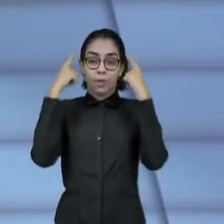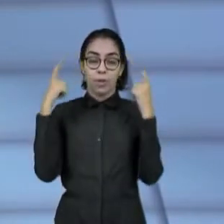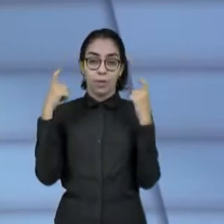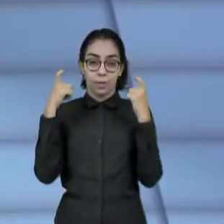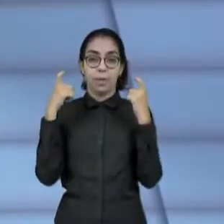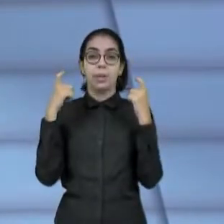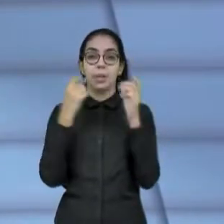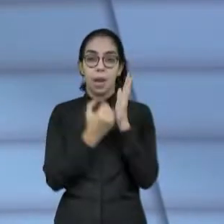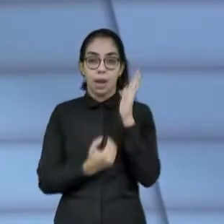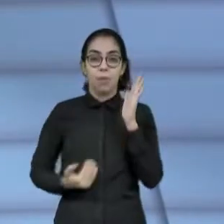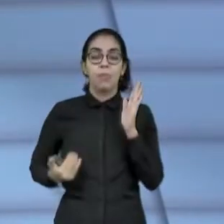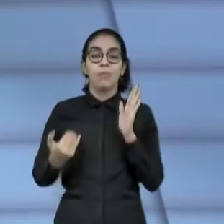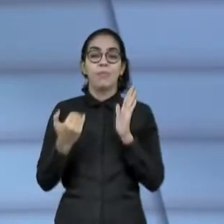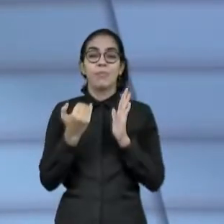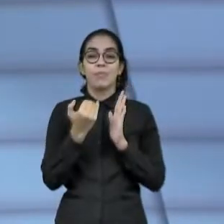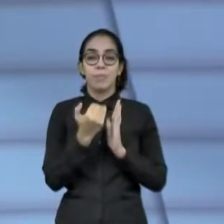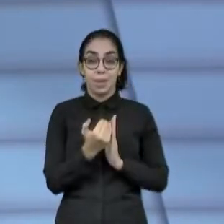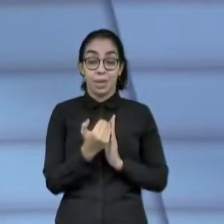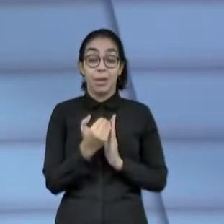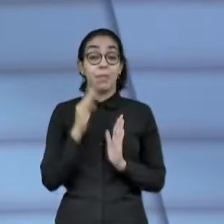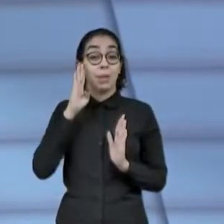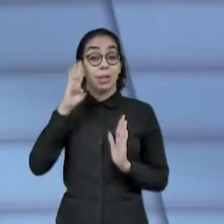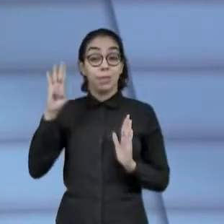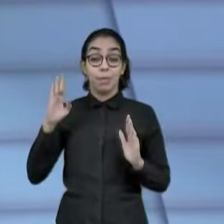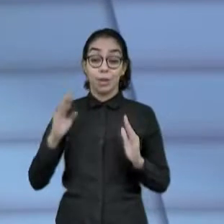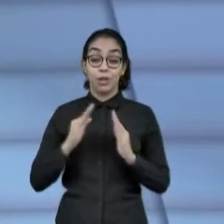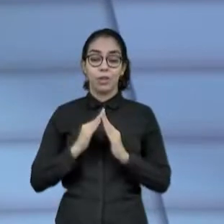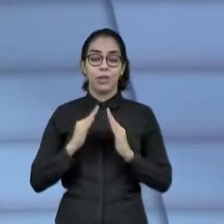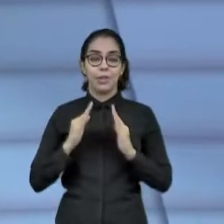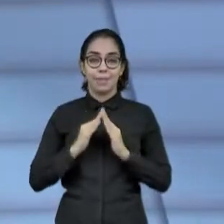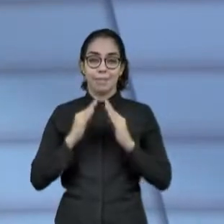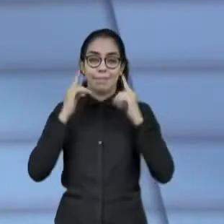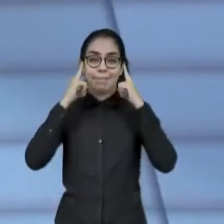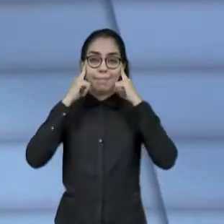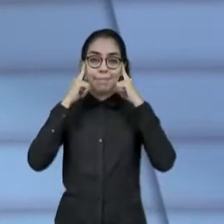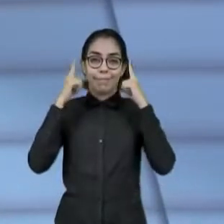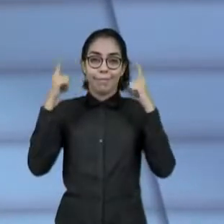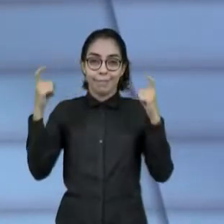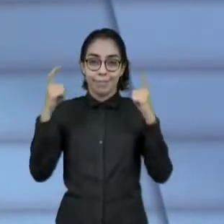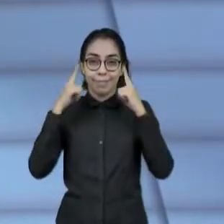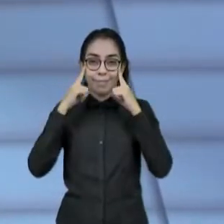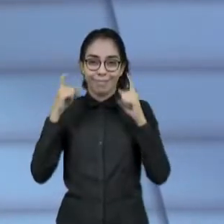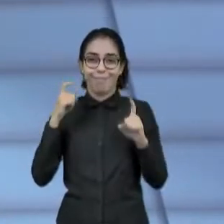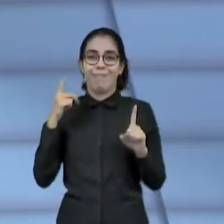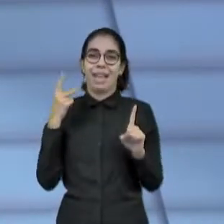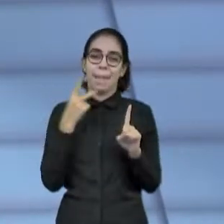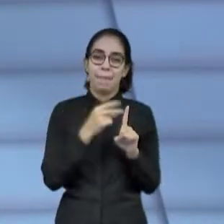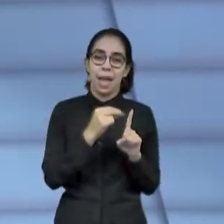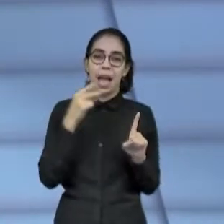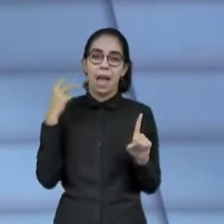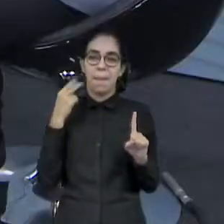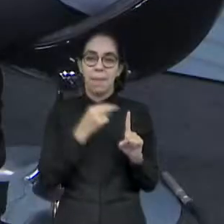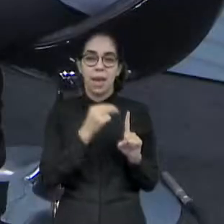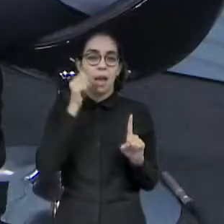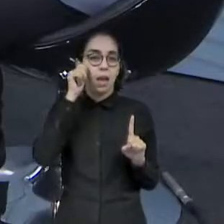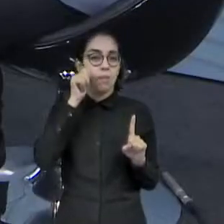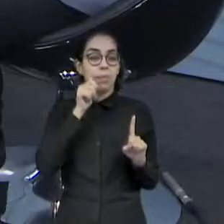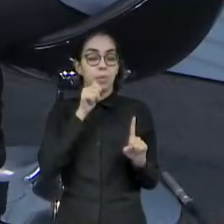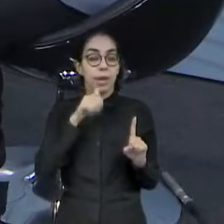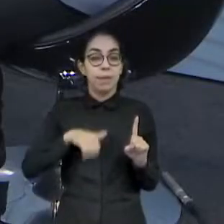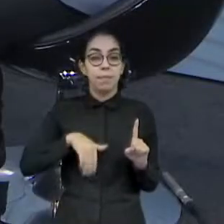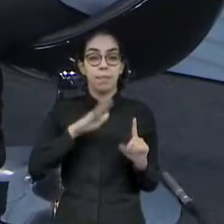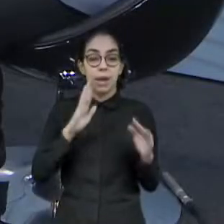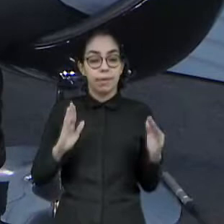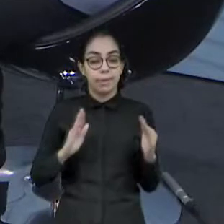aumento substancial de violências domésticas, de violência pois doméstica, é, violência contra a mulher. Absurdo isso. É. Parece que as pessoas começam a conviver mais